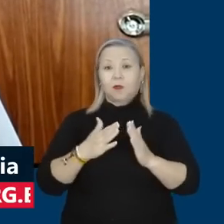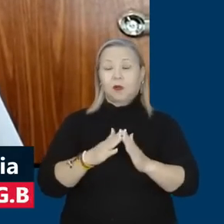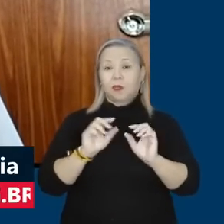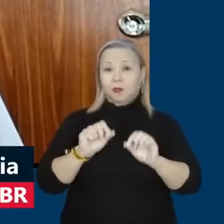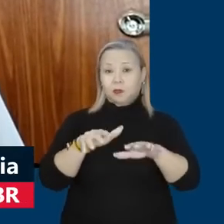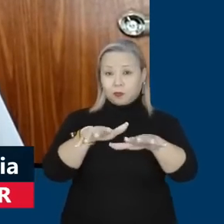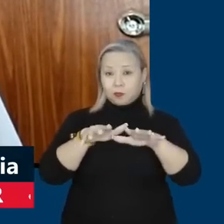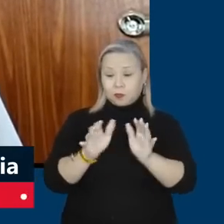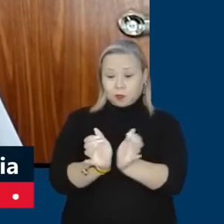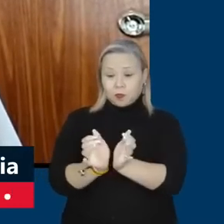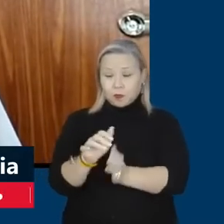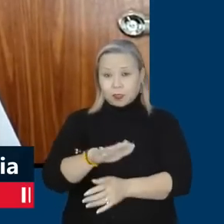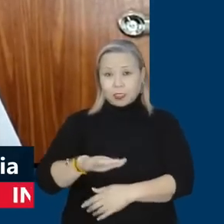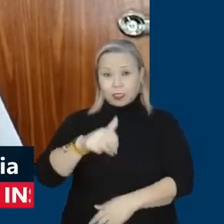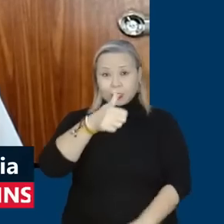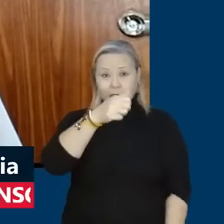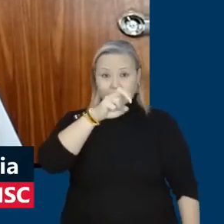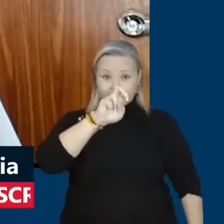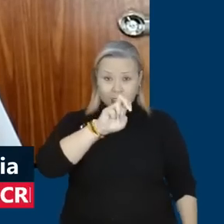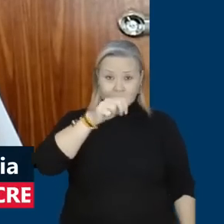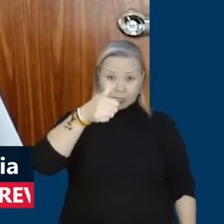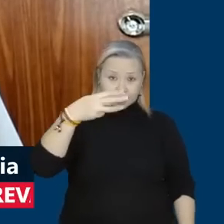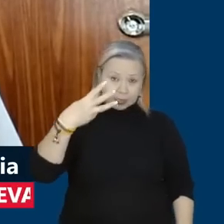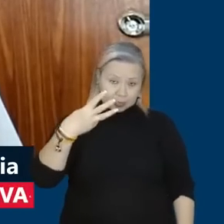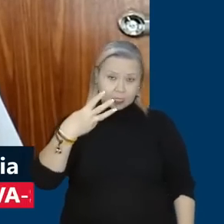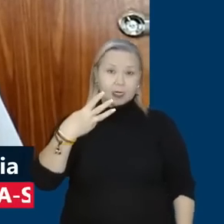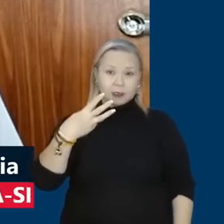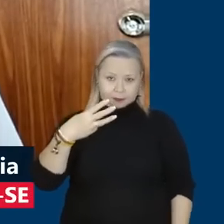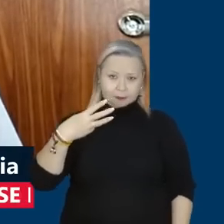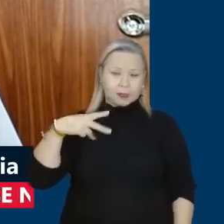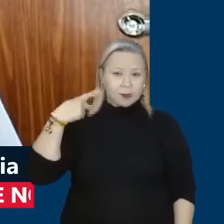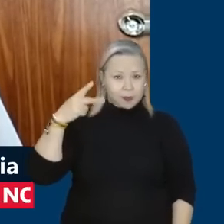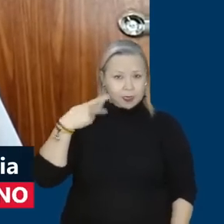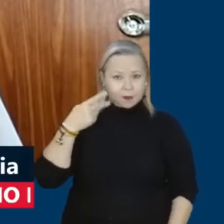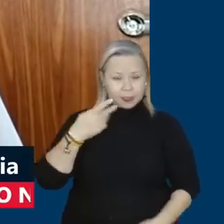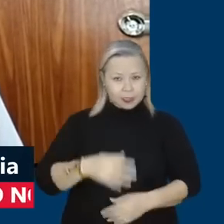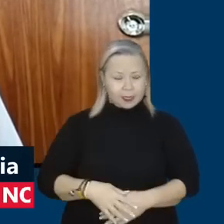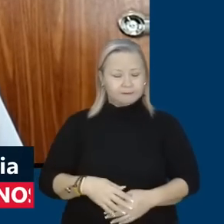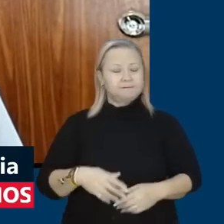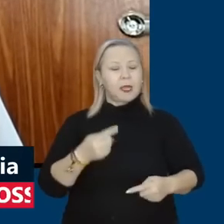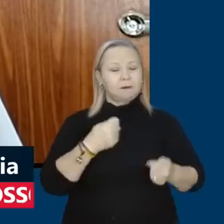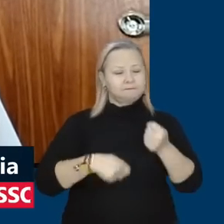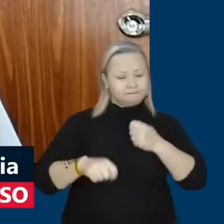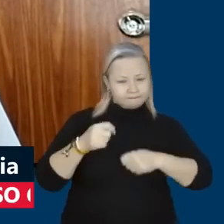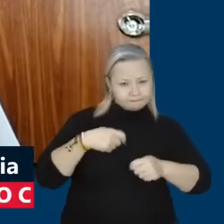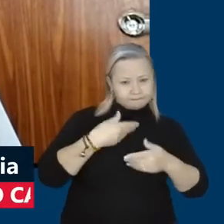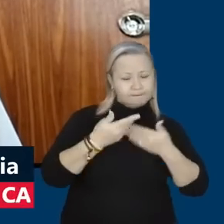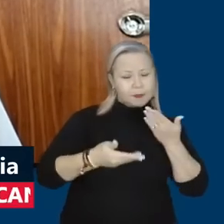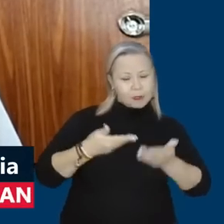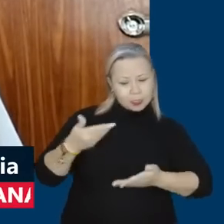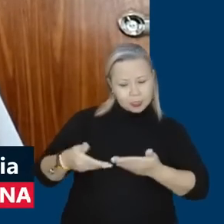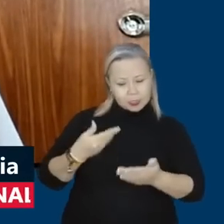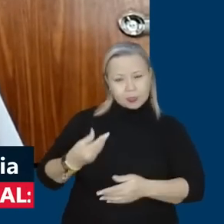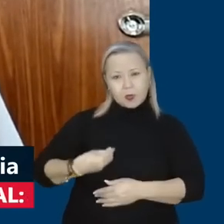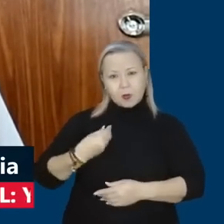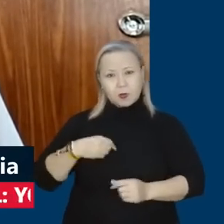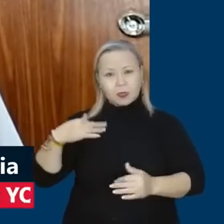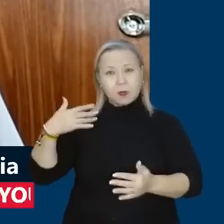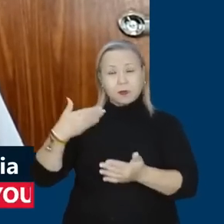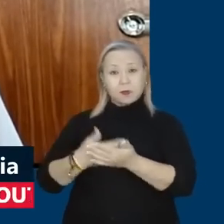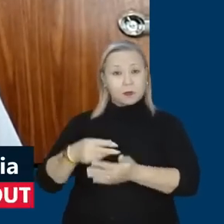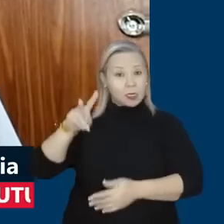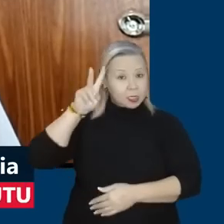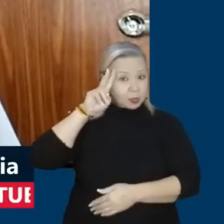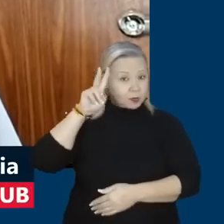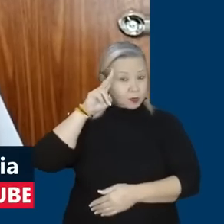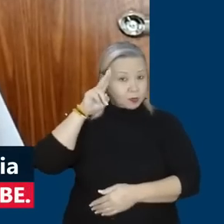513 parlamentares. Então, não é tão simples. Mas das negociações que nós já estamos aí, desde segunda-feira, já